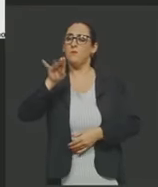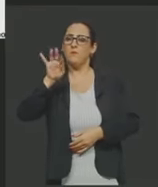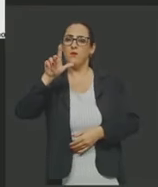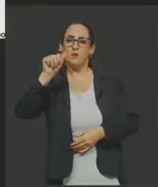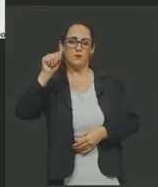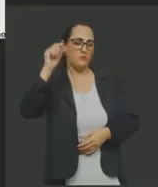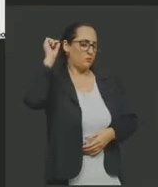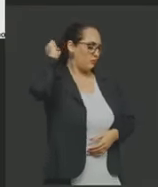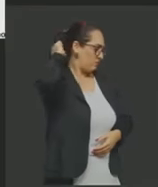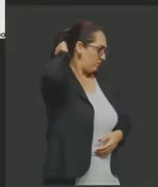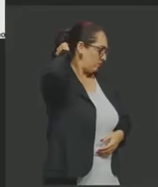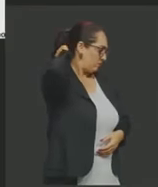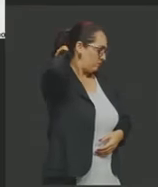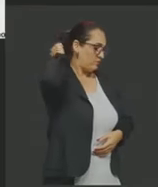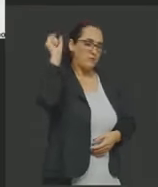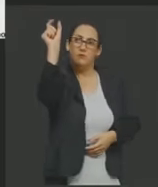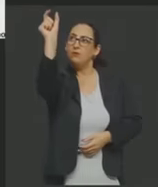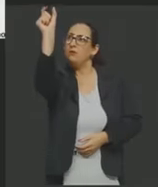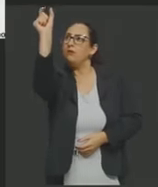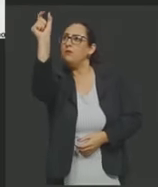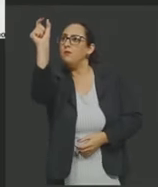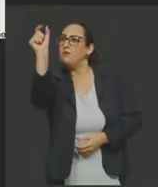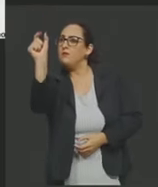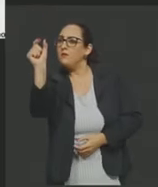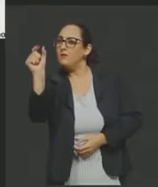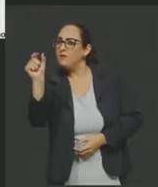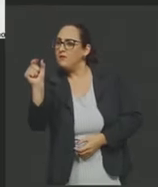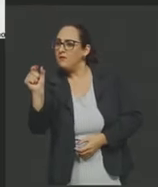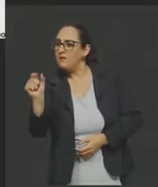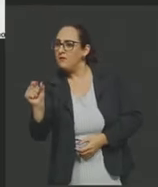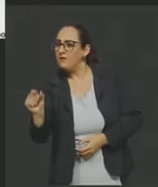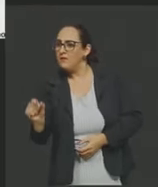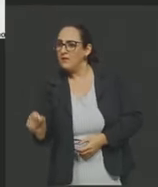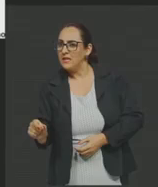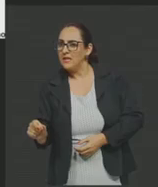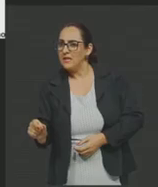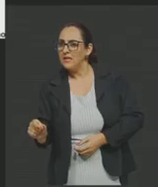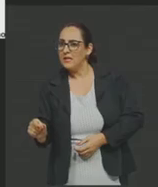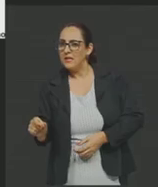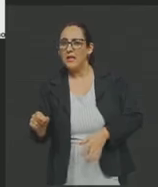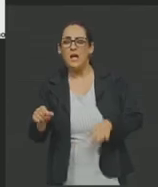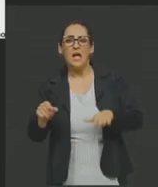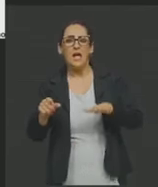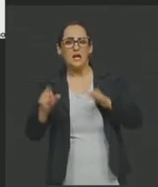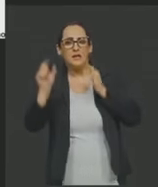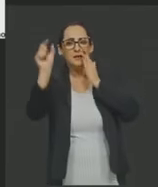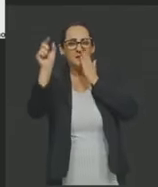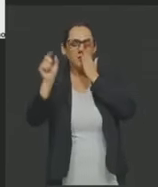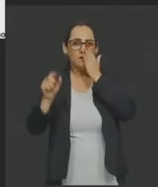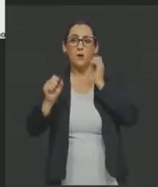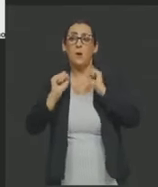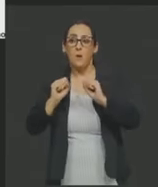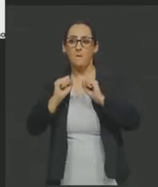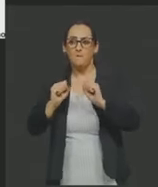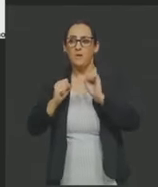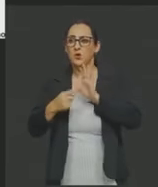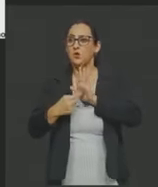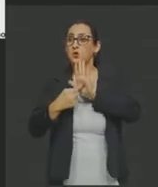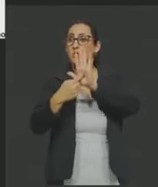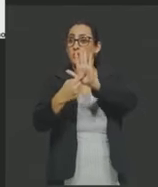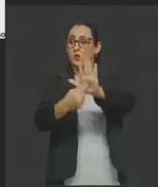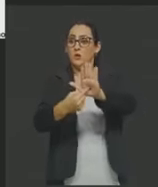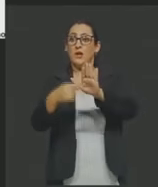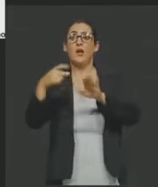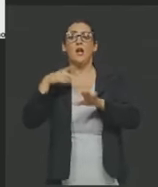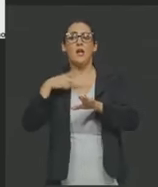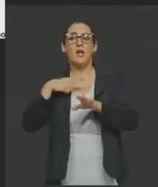das vértebras, tá? Se eu fizer um corte da medula, da mesma forma que o cérebro, ela vai apresentar aqui, ó,